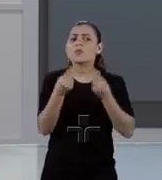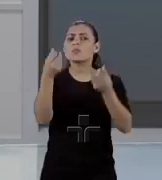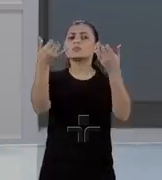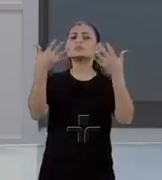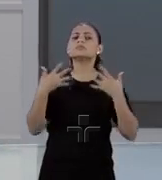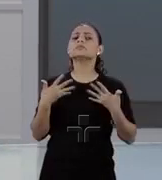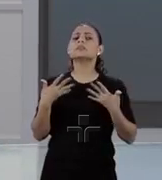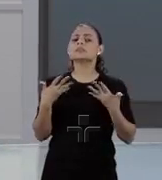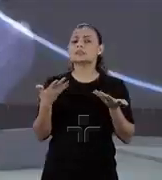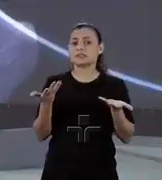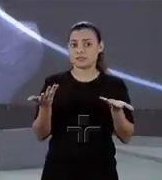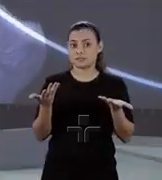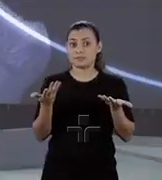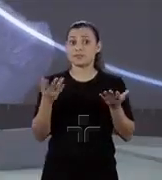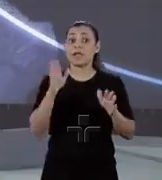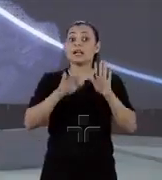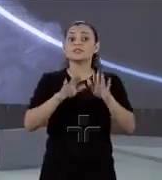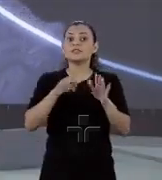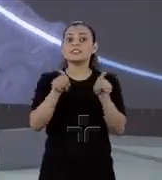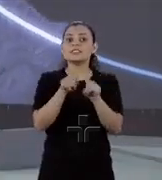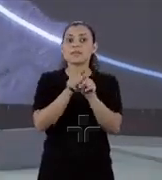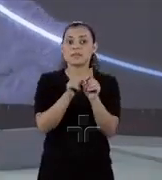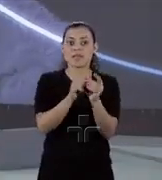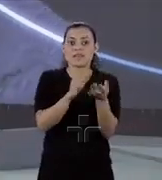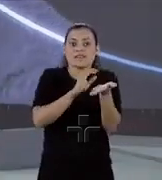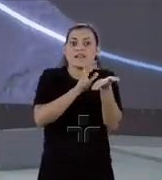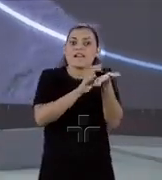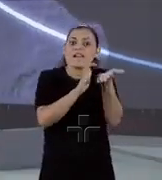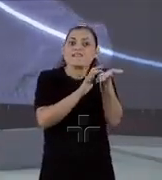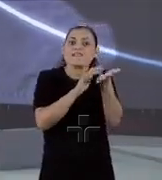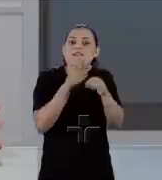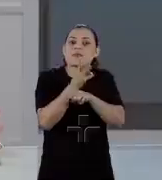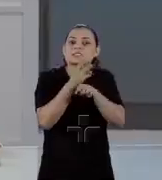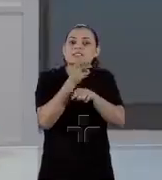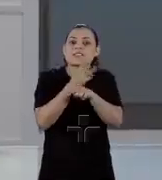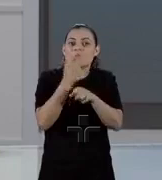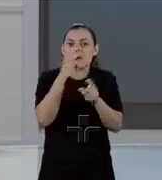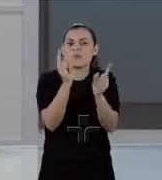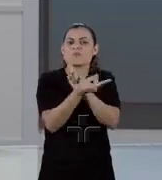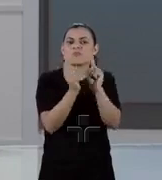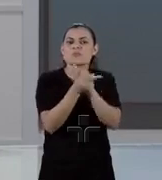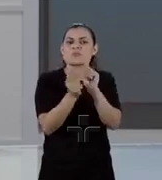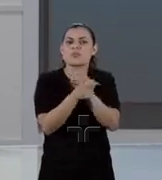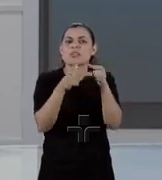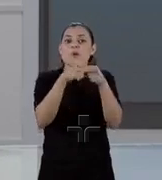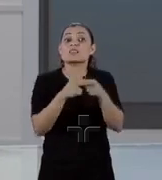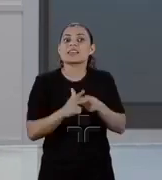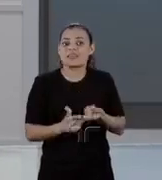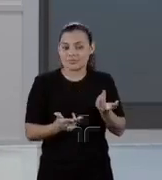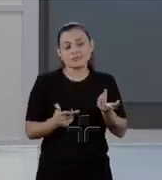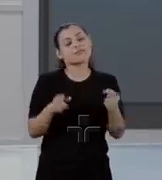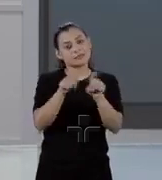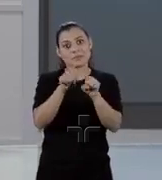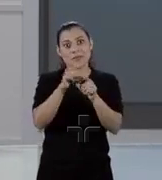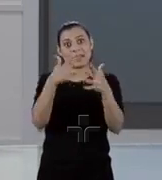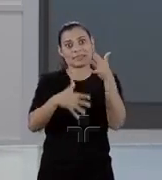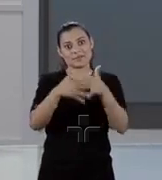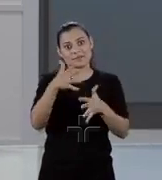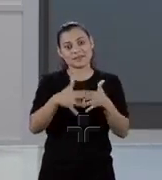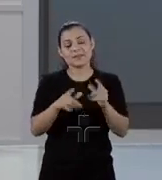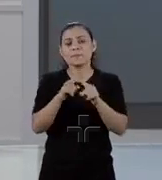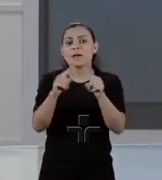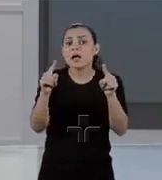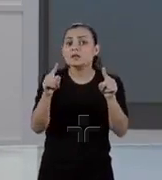Né? Isso quando o corretor não, né? O corretor também muda tem, tudo, se você deixa o corretor, ele muda tudo. Mas eu acho que, assim, primeiro,